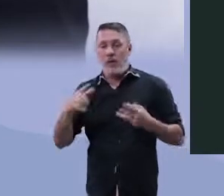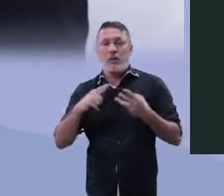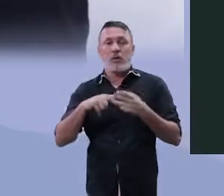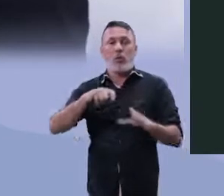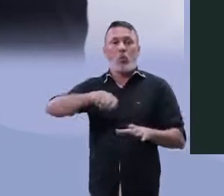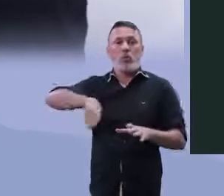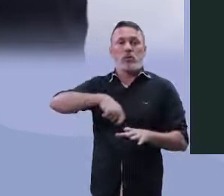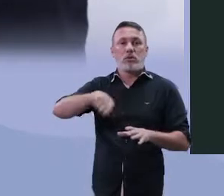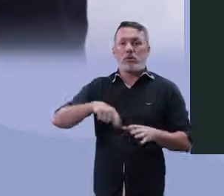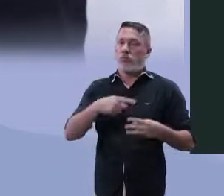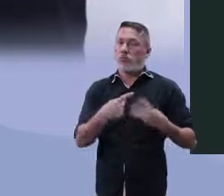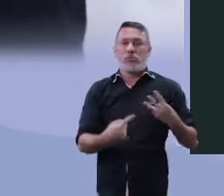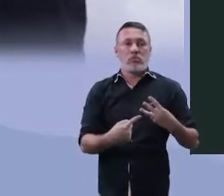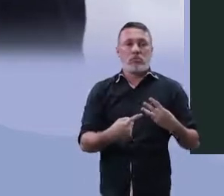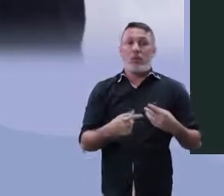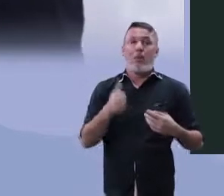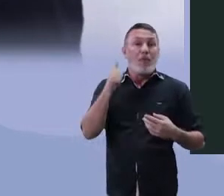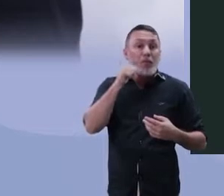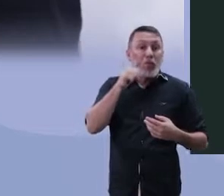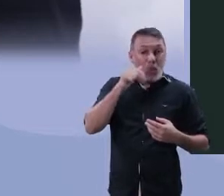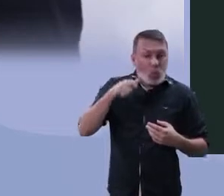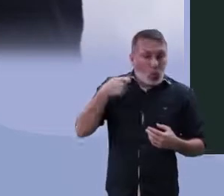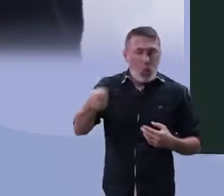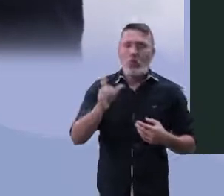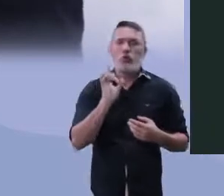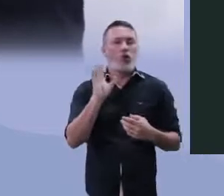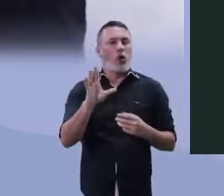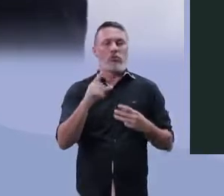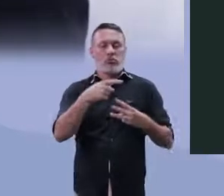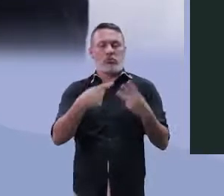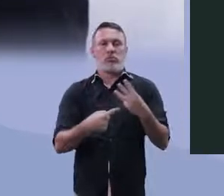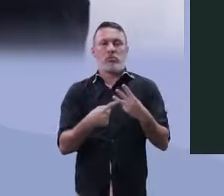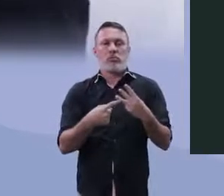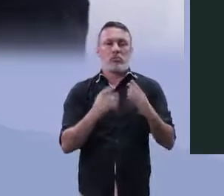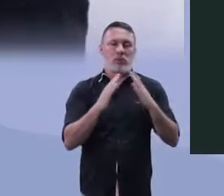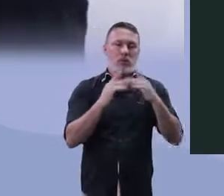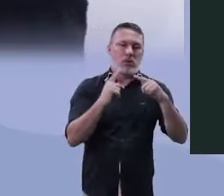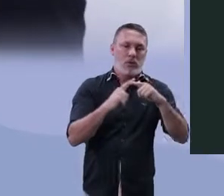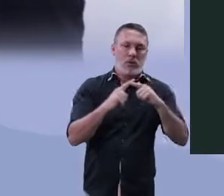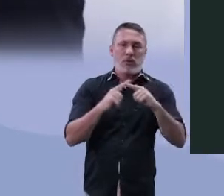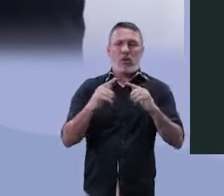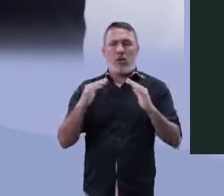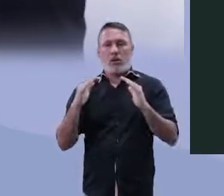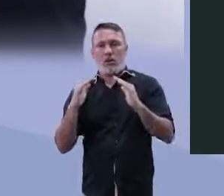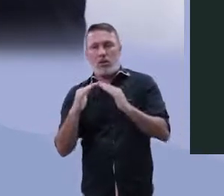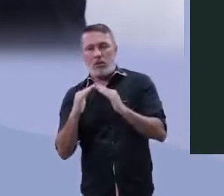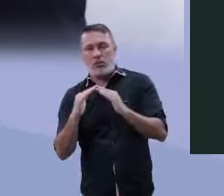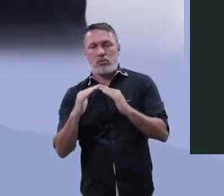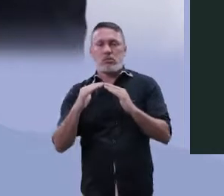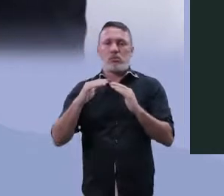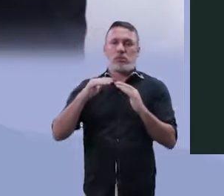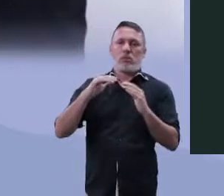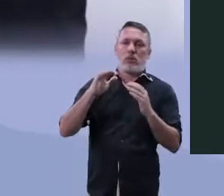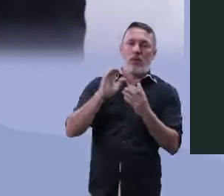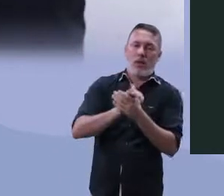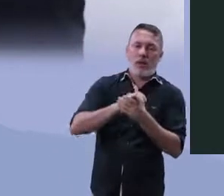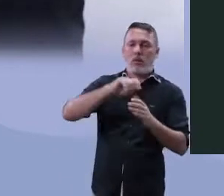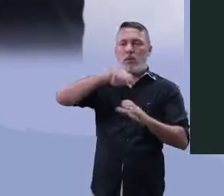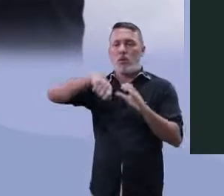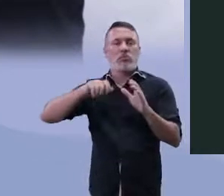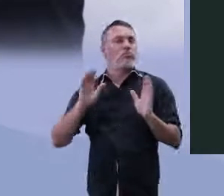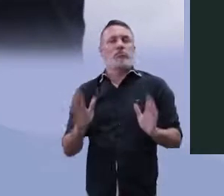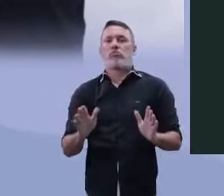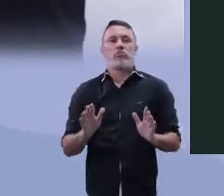casa, cozinha, perdão. Né? Então, essa era a ideia dada às mulheres na Alemanha nazista. Né? E